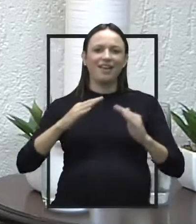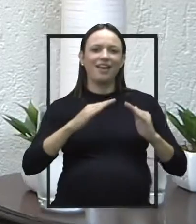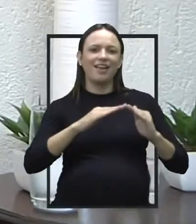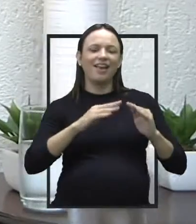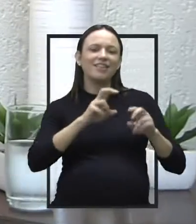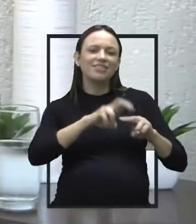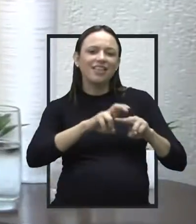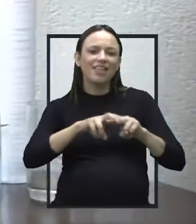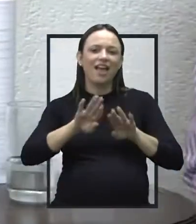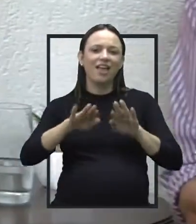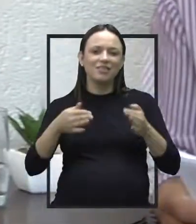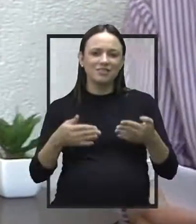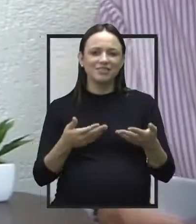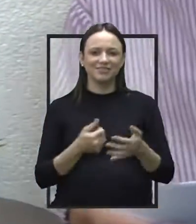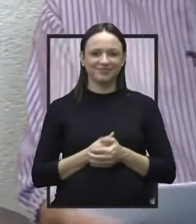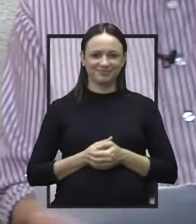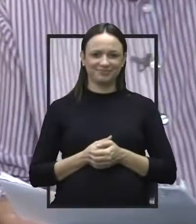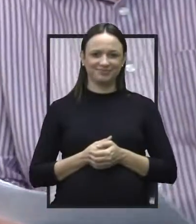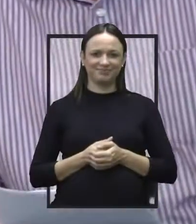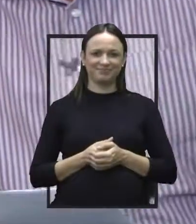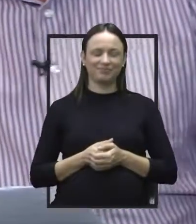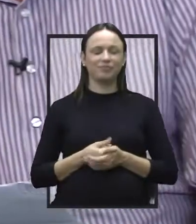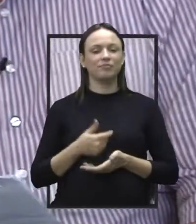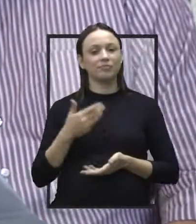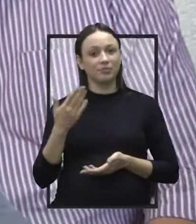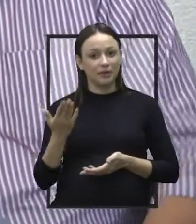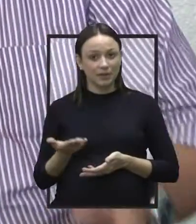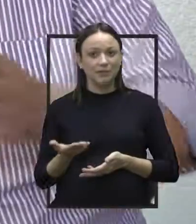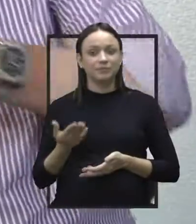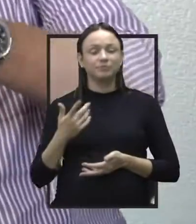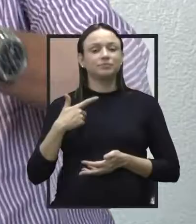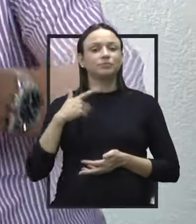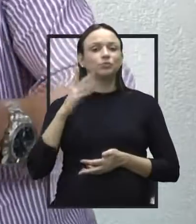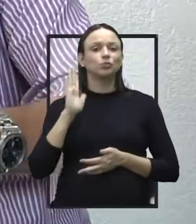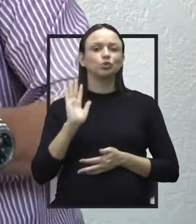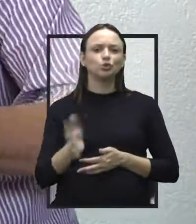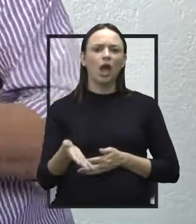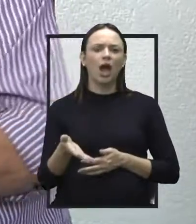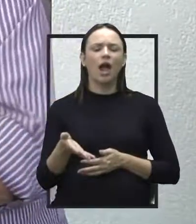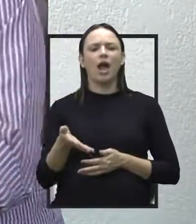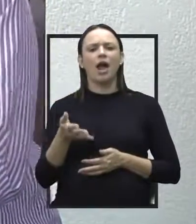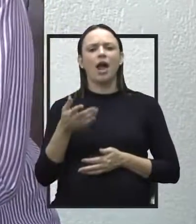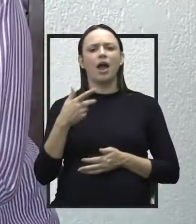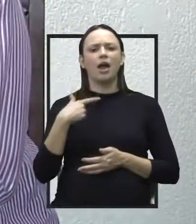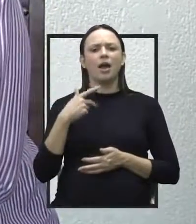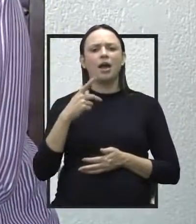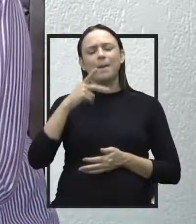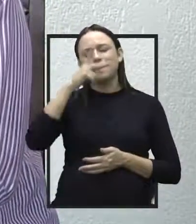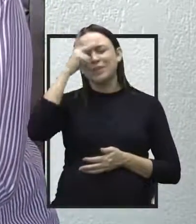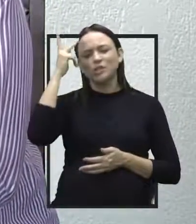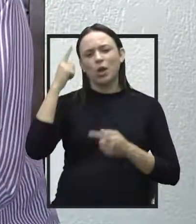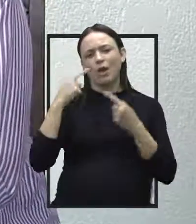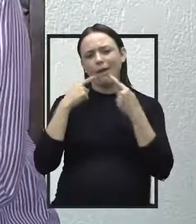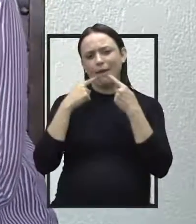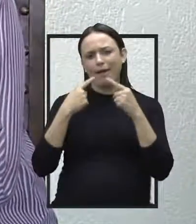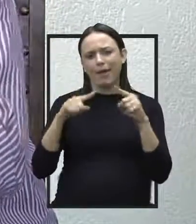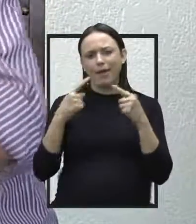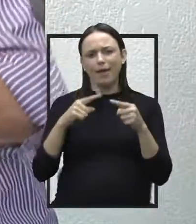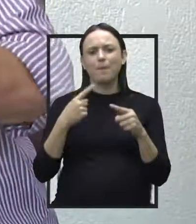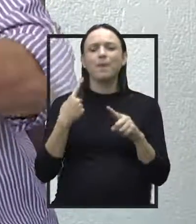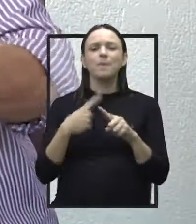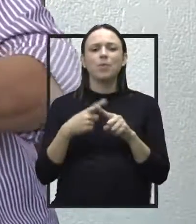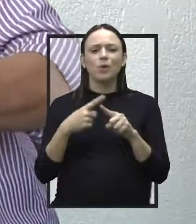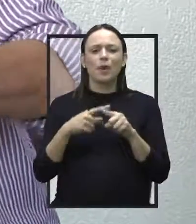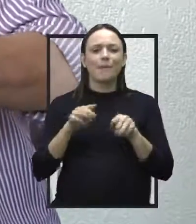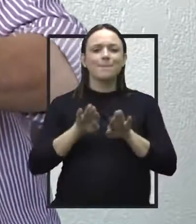presidente? Nós já tivemos aí em algumas situações de pessoas que reclamam das mesas e